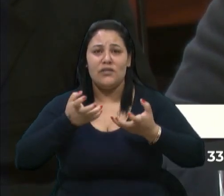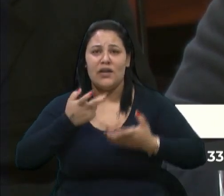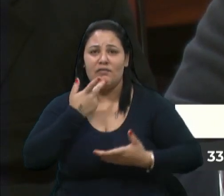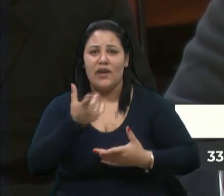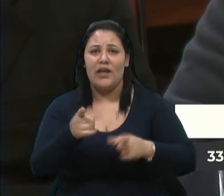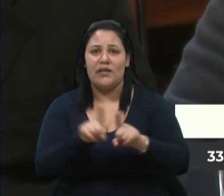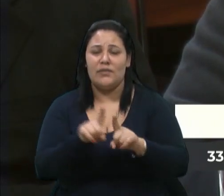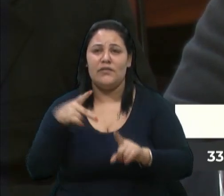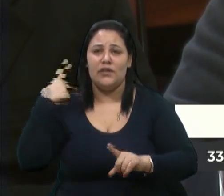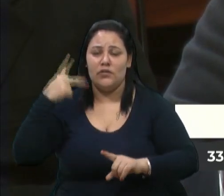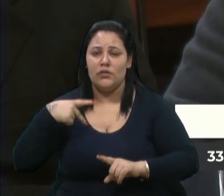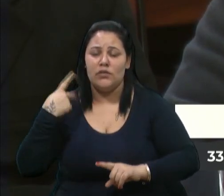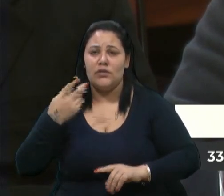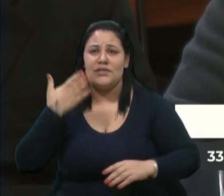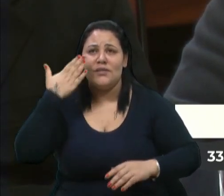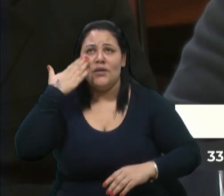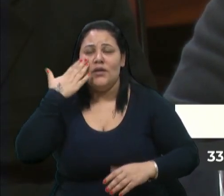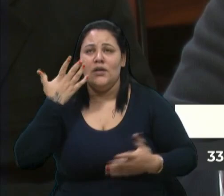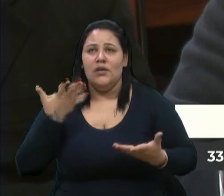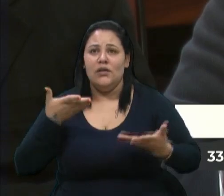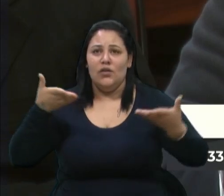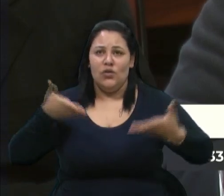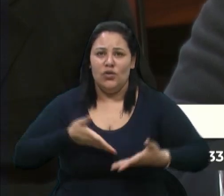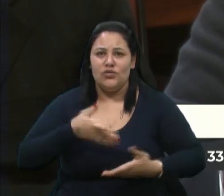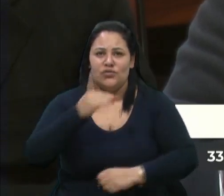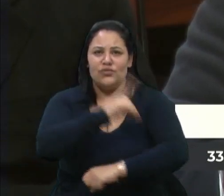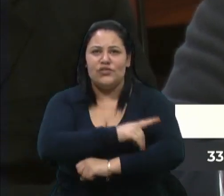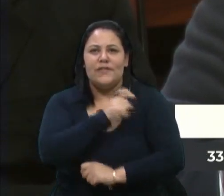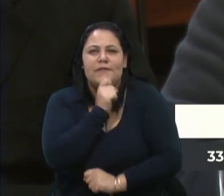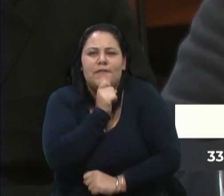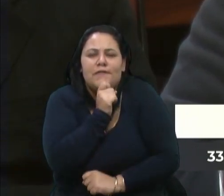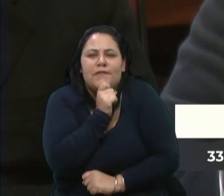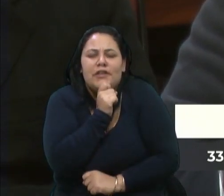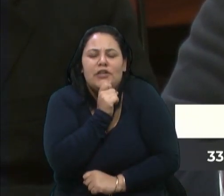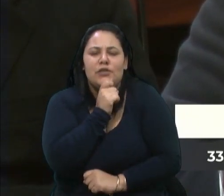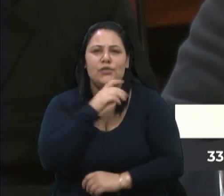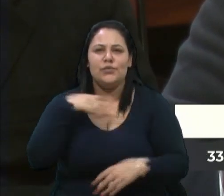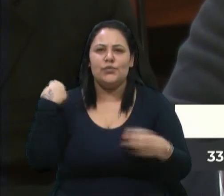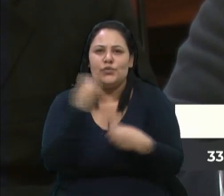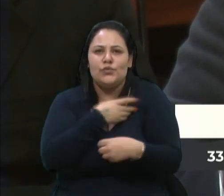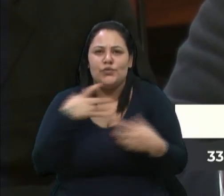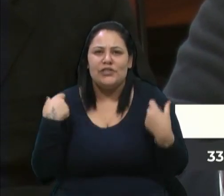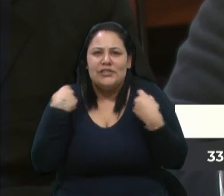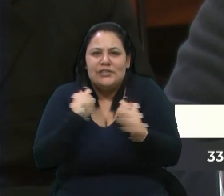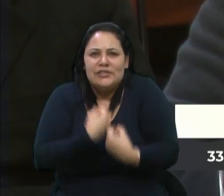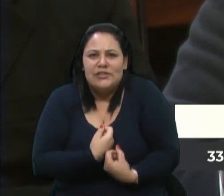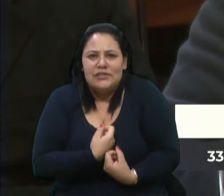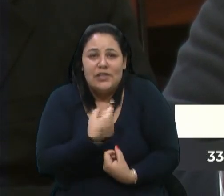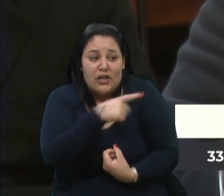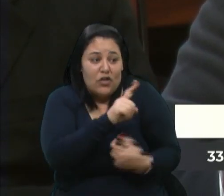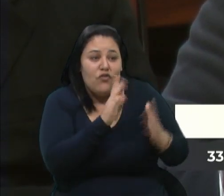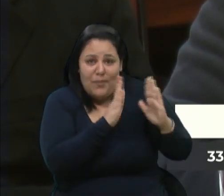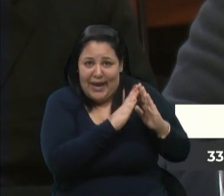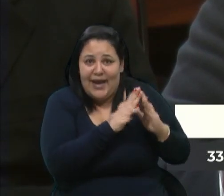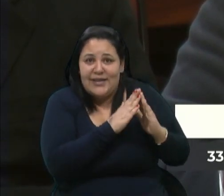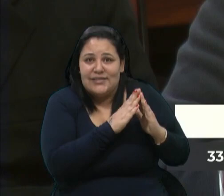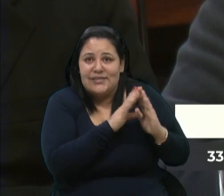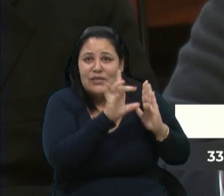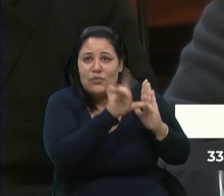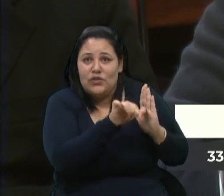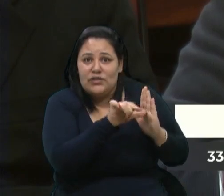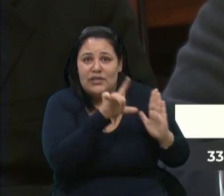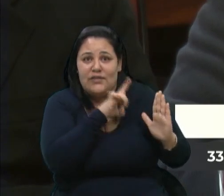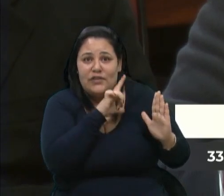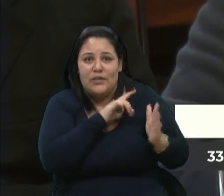vereador, sabe, hoje está um dia frio, né? Estou de manta, todo mundo está de jaqueta. Eu vou chegar na minha casa, eu vou ter